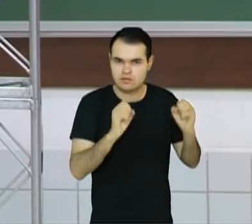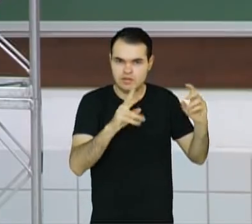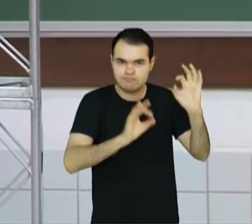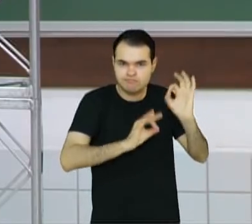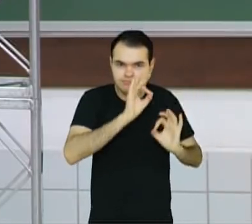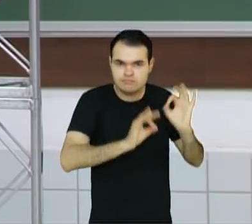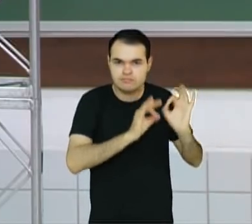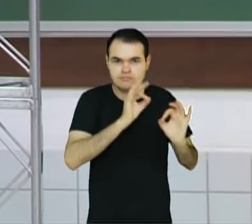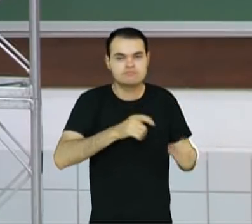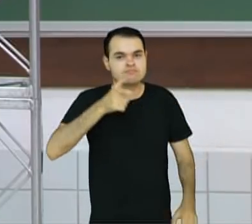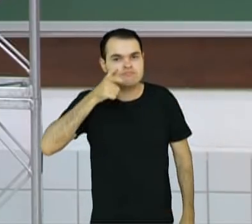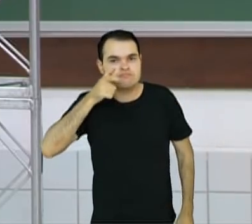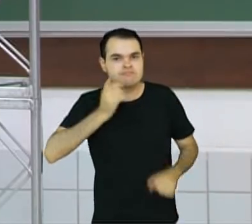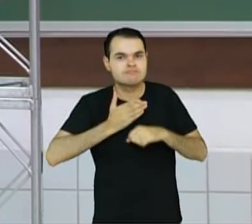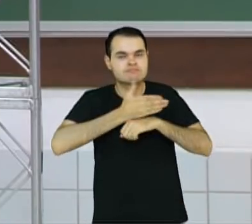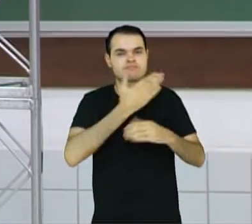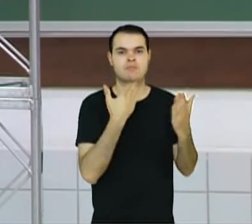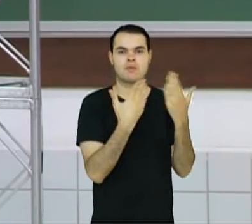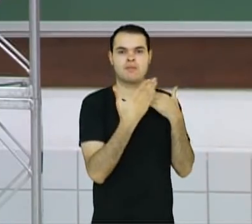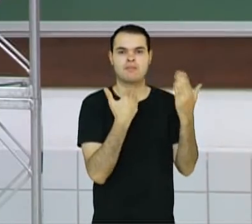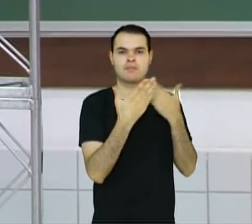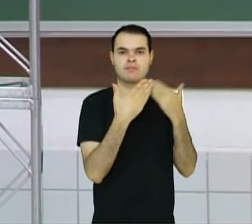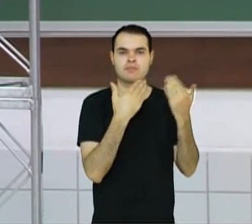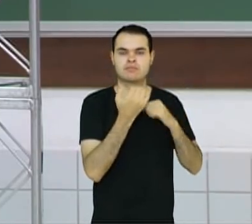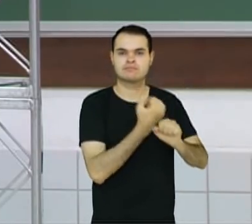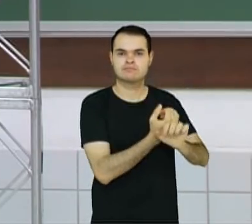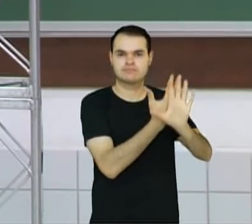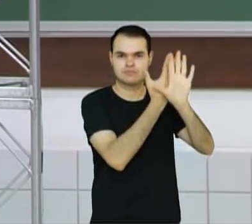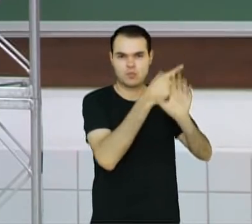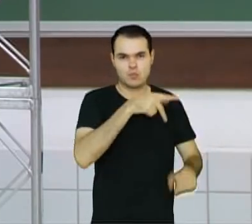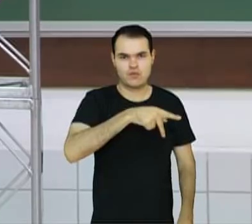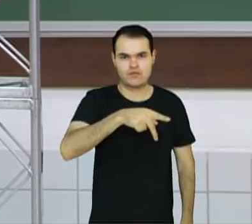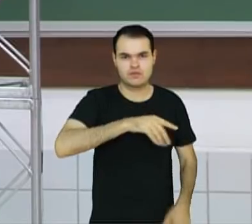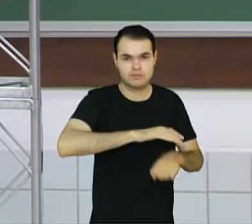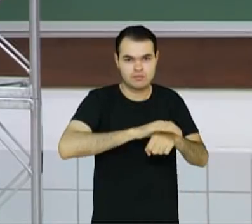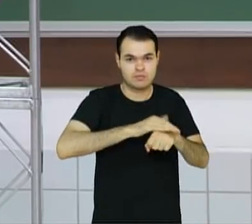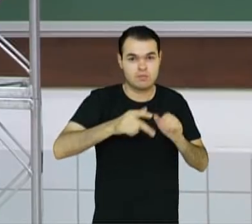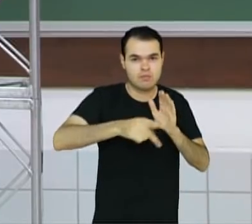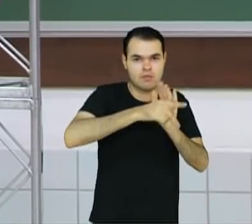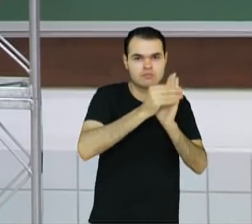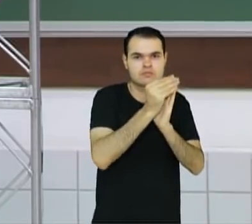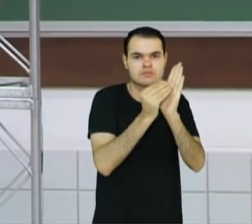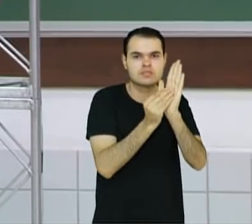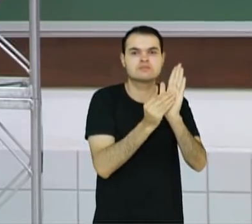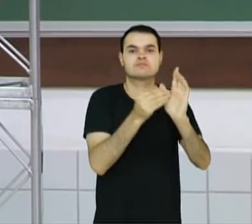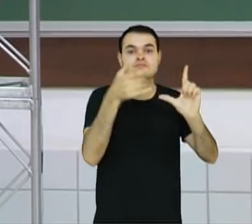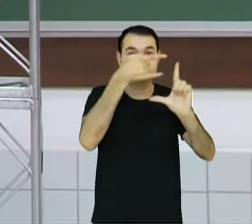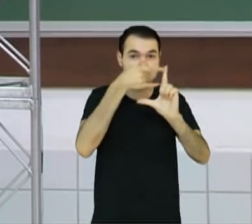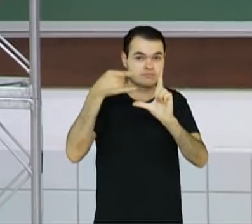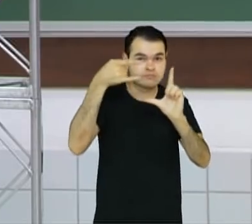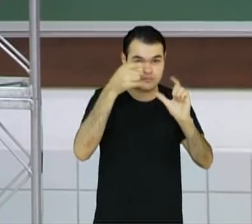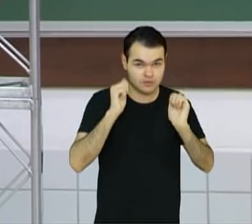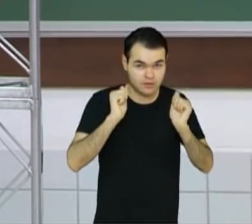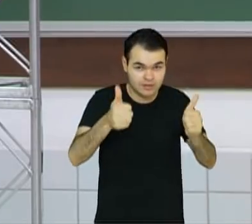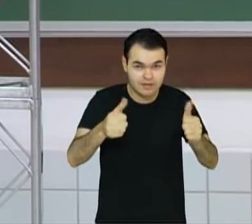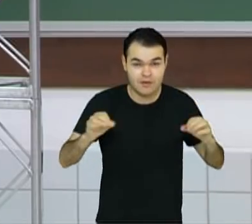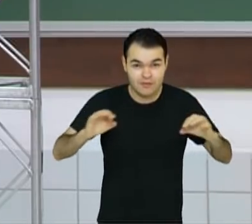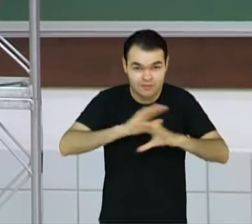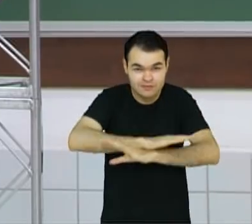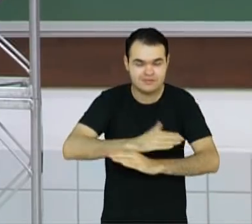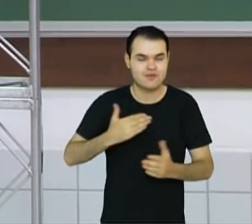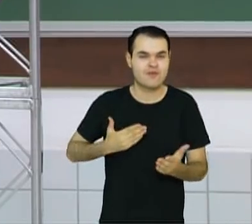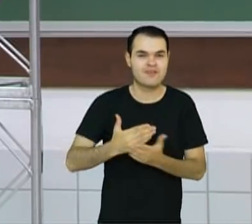organize para participar da interação ao vivo com o seu professor pelo aplicativo Google Meet, beleza? Feito isso, então vamos começar a nossa